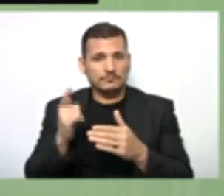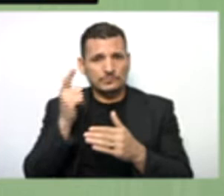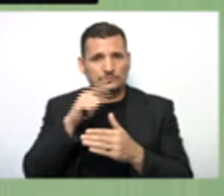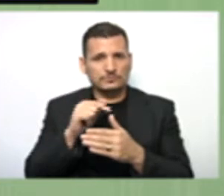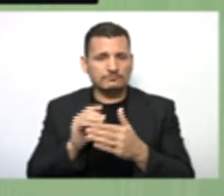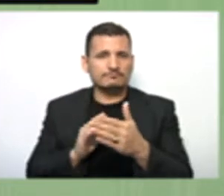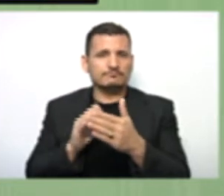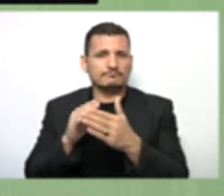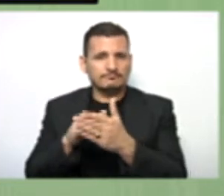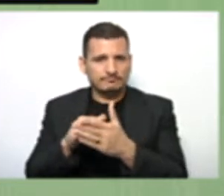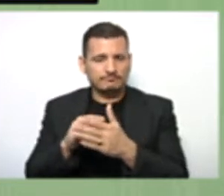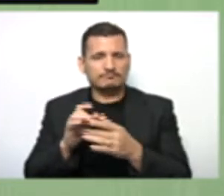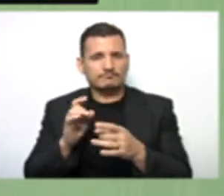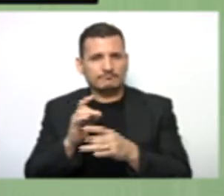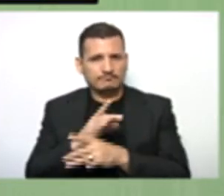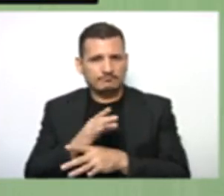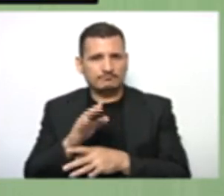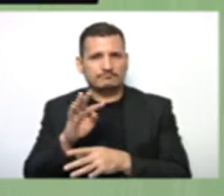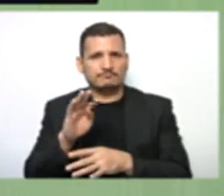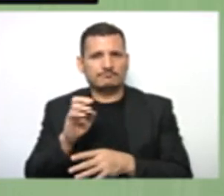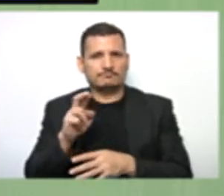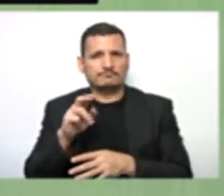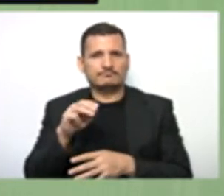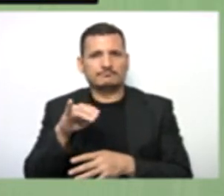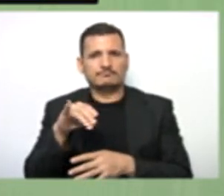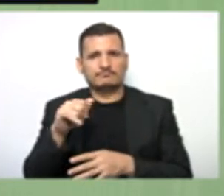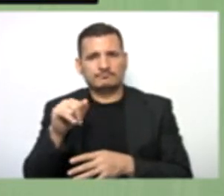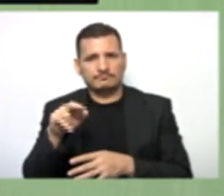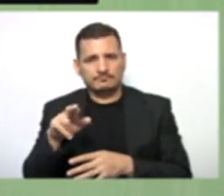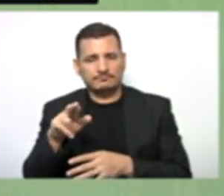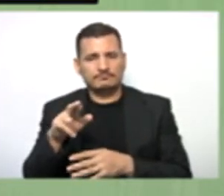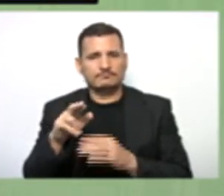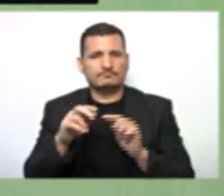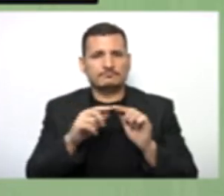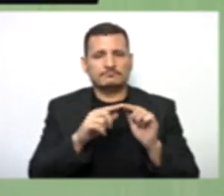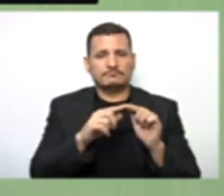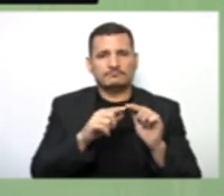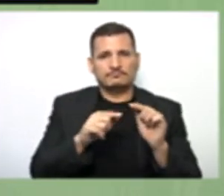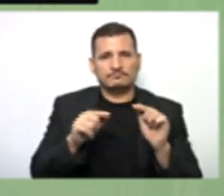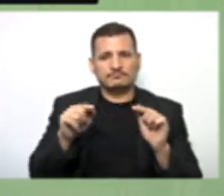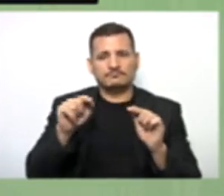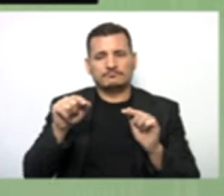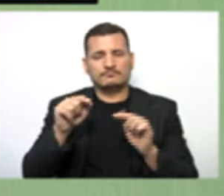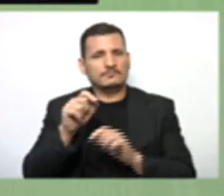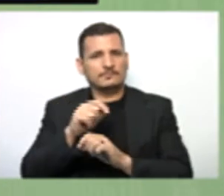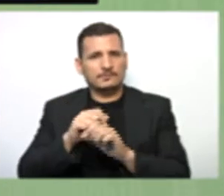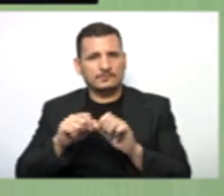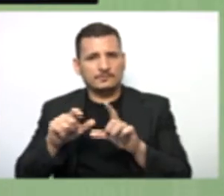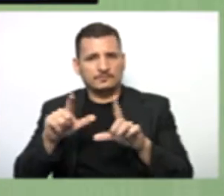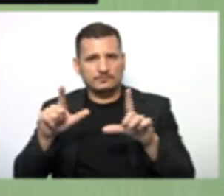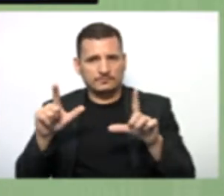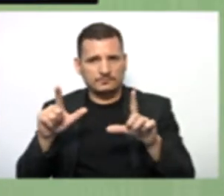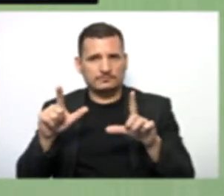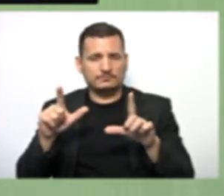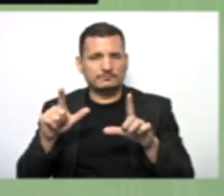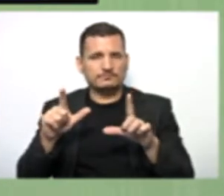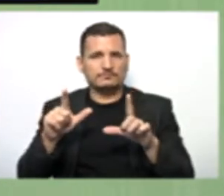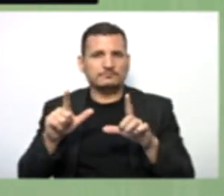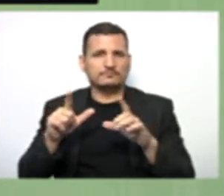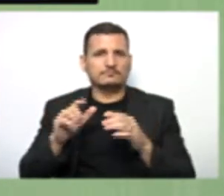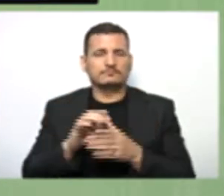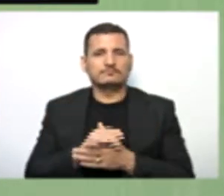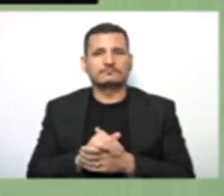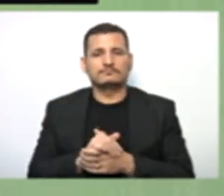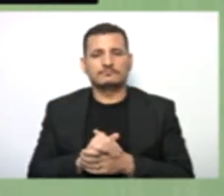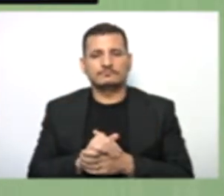de terminado, né, pelo estado da execução. Exatamente. Então, eu não consigo terminar sem